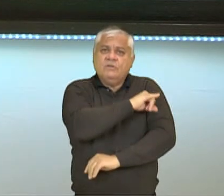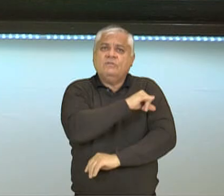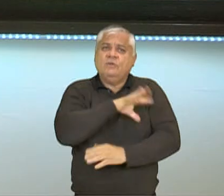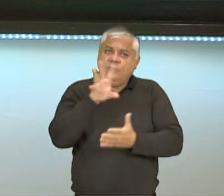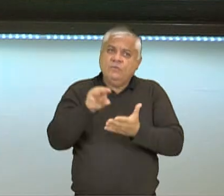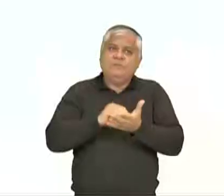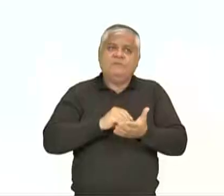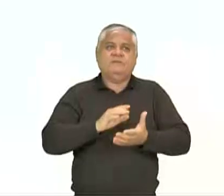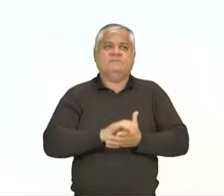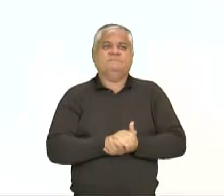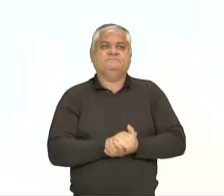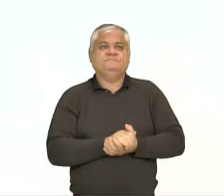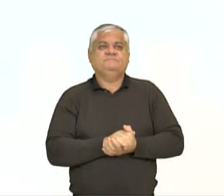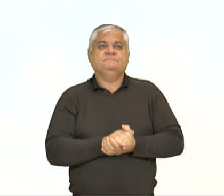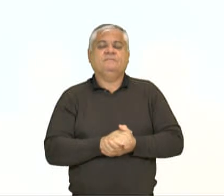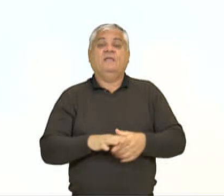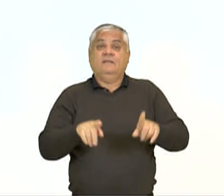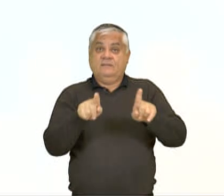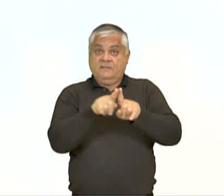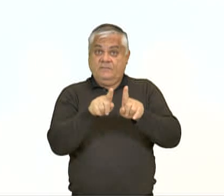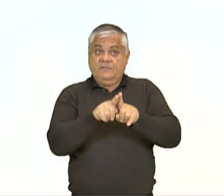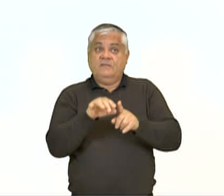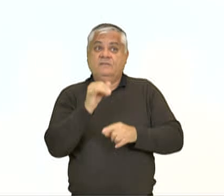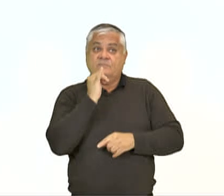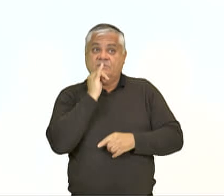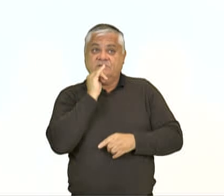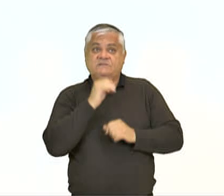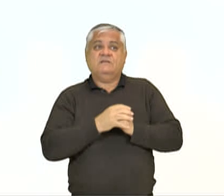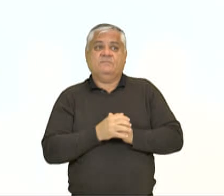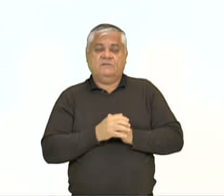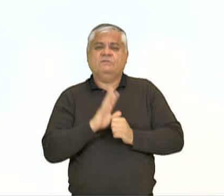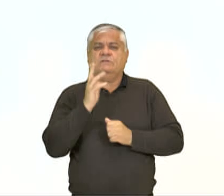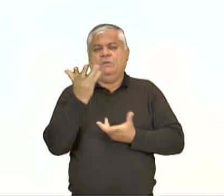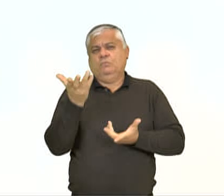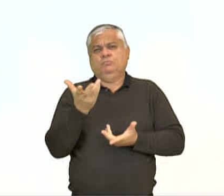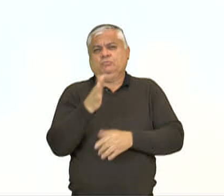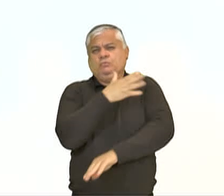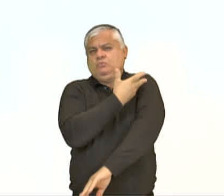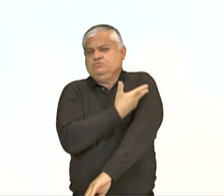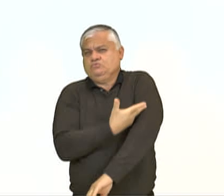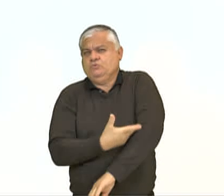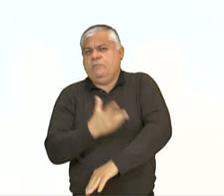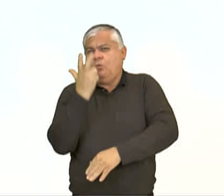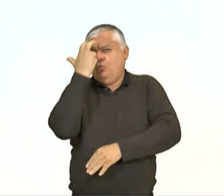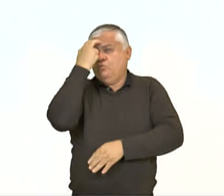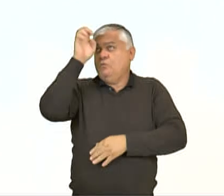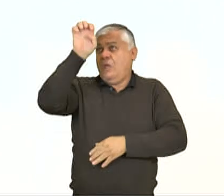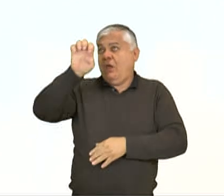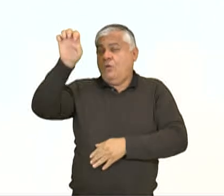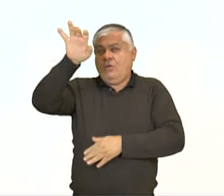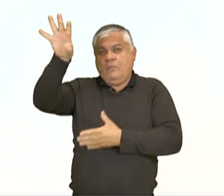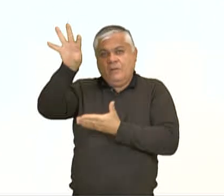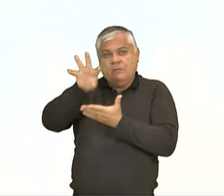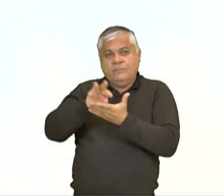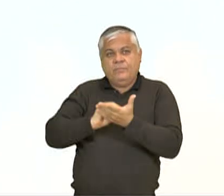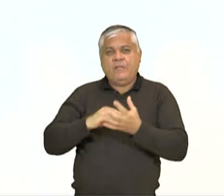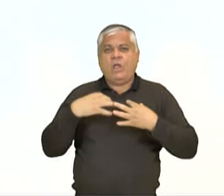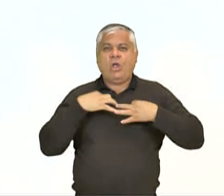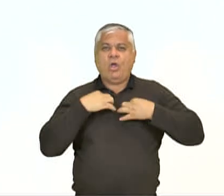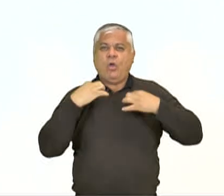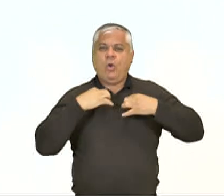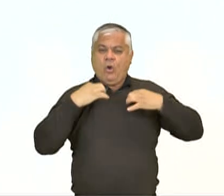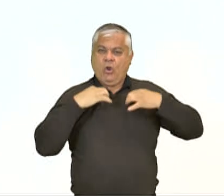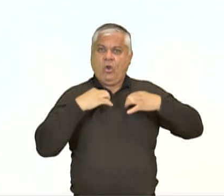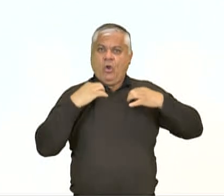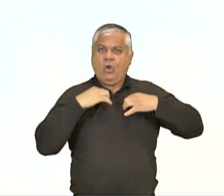Janeiro. Também a gente vai ver, dentre esses costumes da cultura europeia, a moda europeia ela